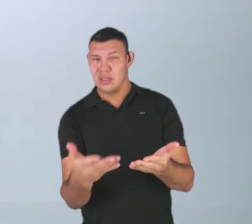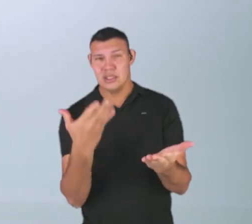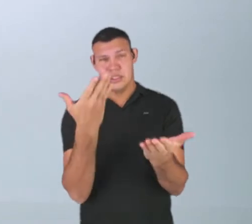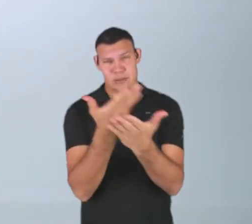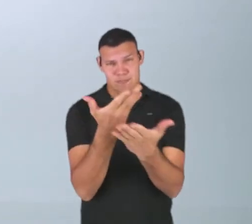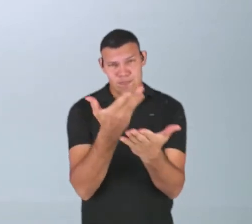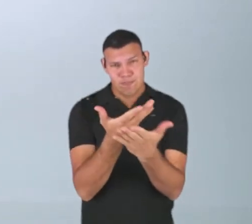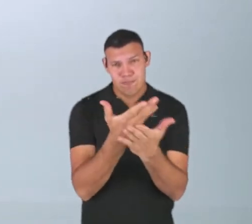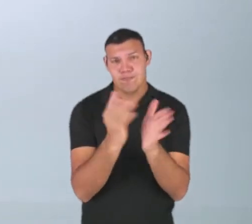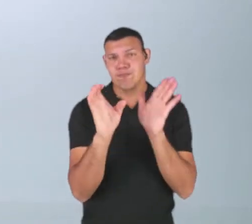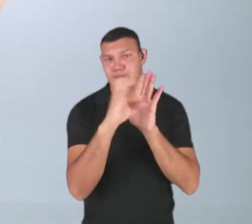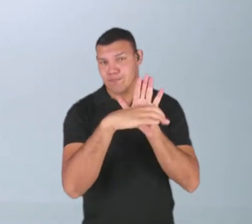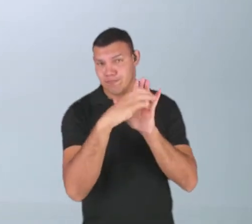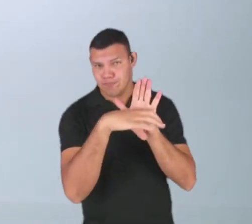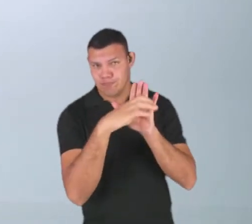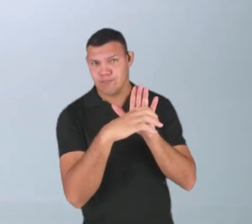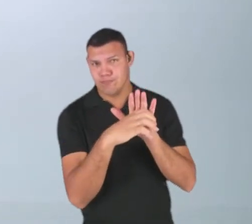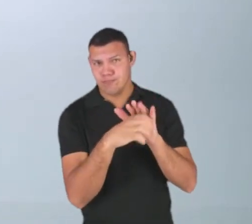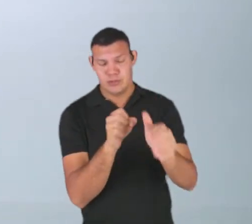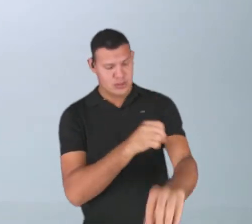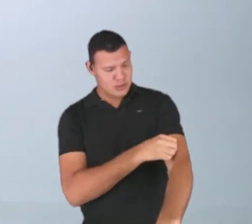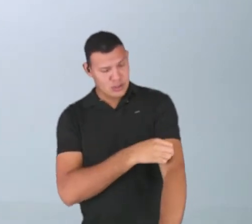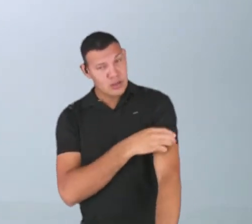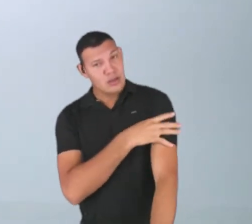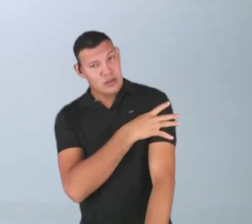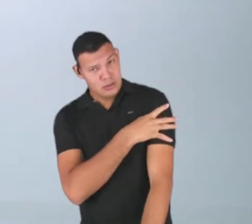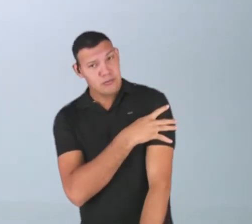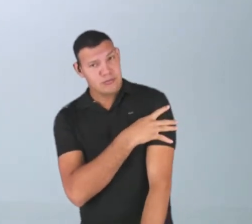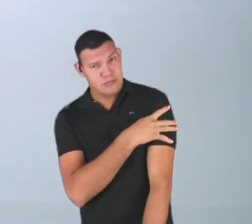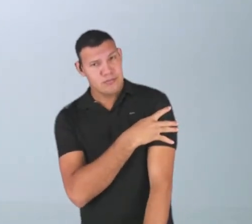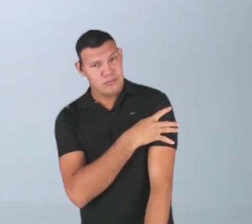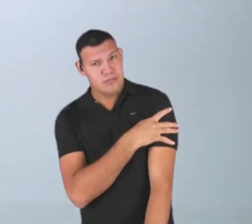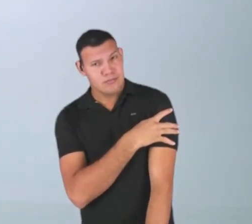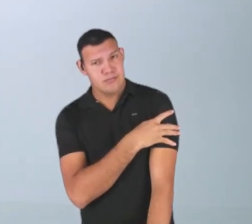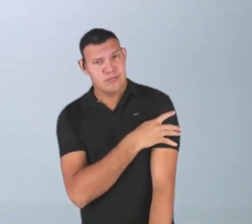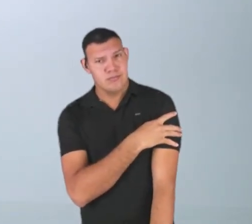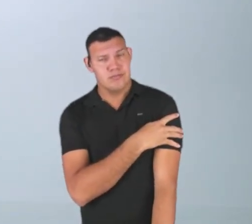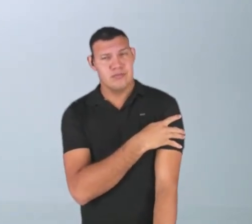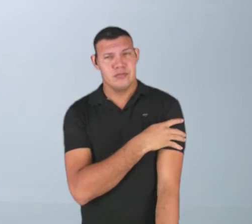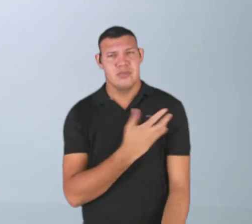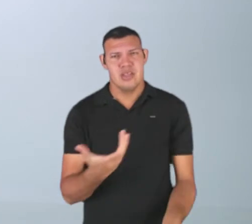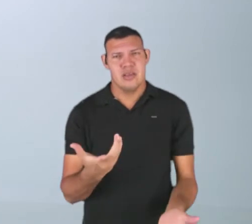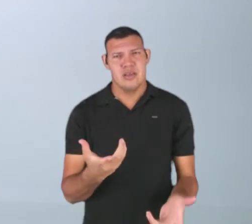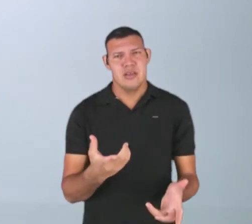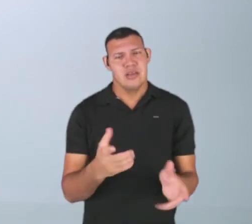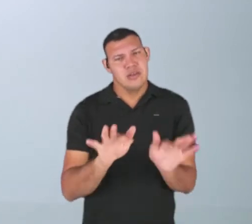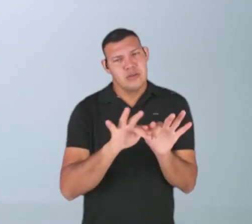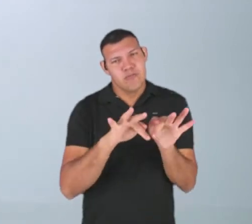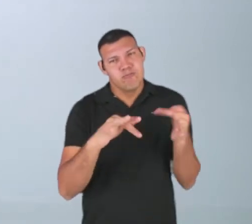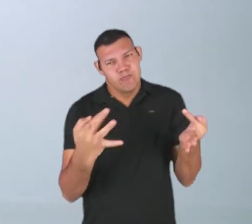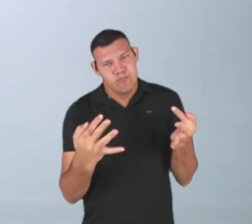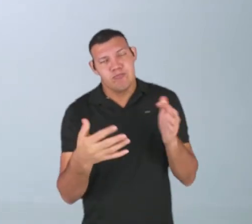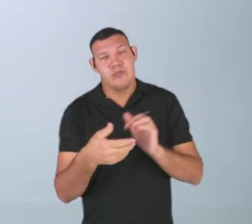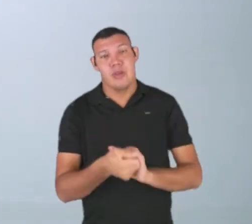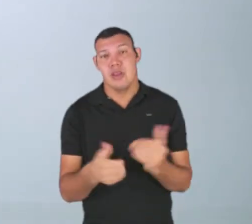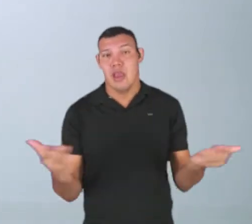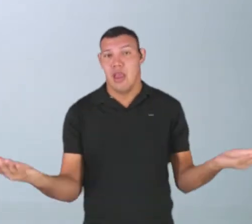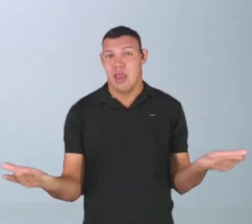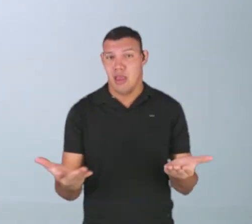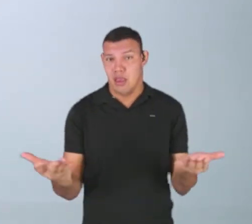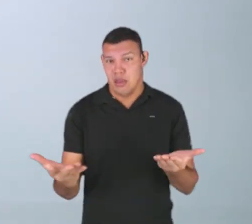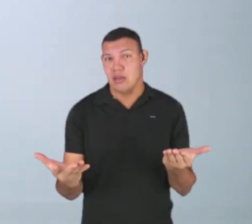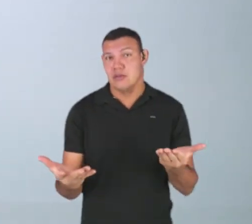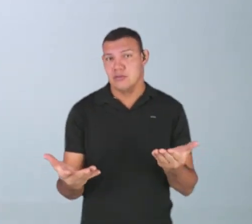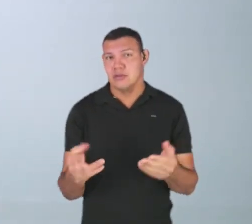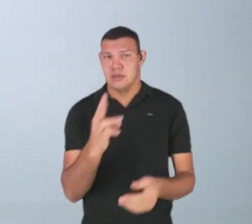conteúdo, seja no ensino fundamental, que vê mais a grosso modo essa temática, e agora no ensino